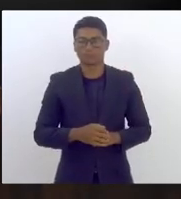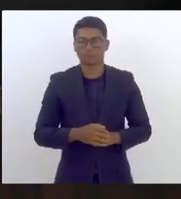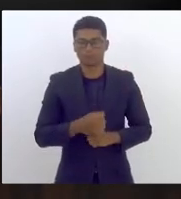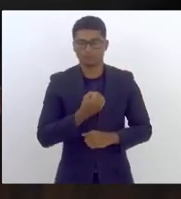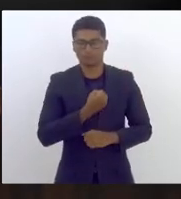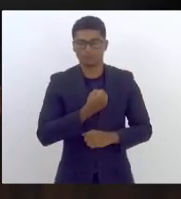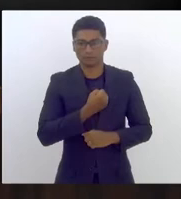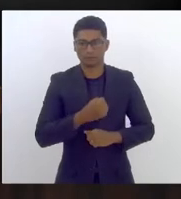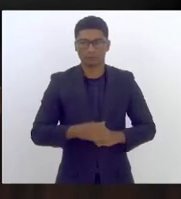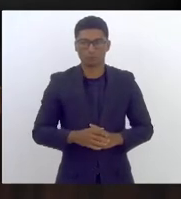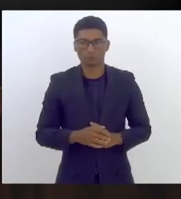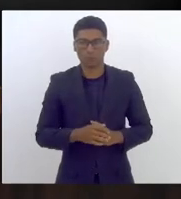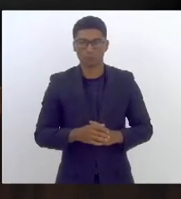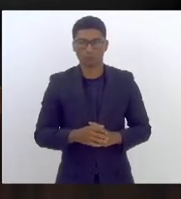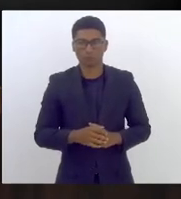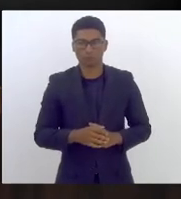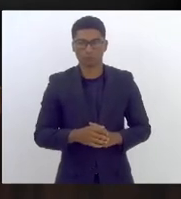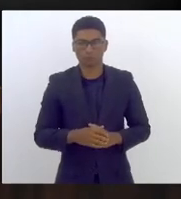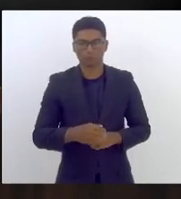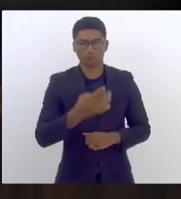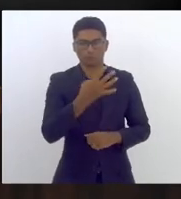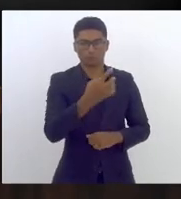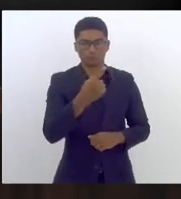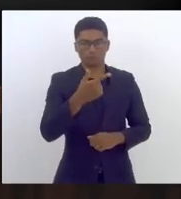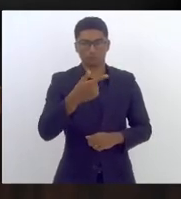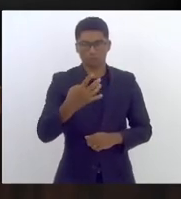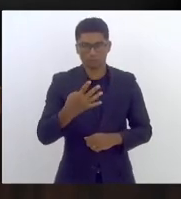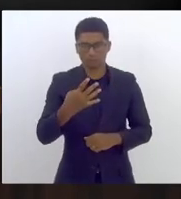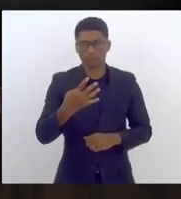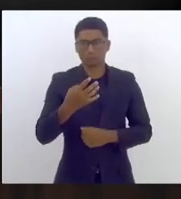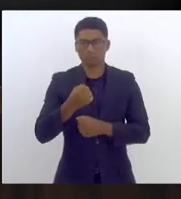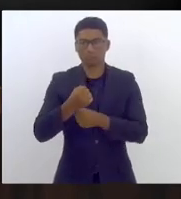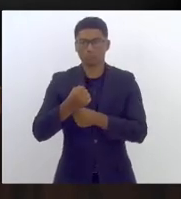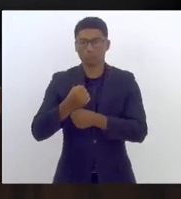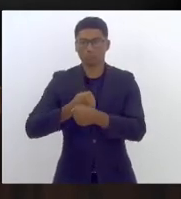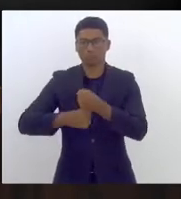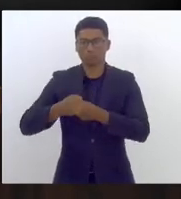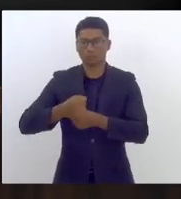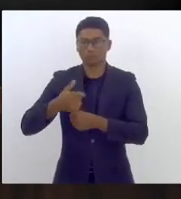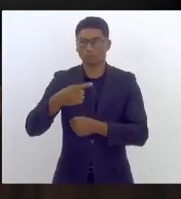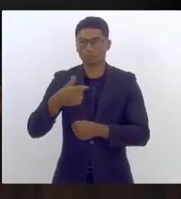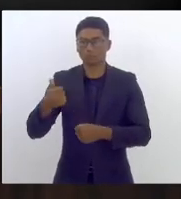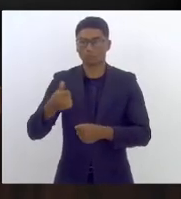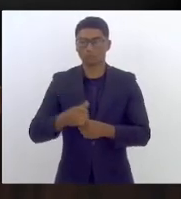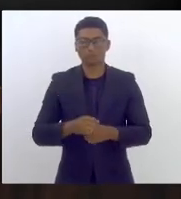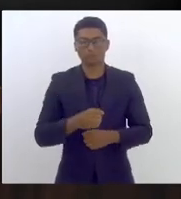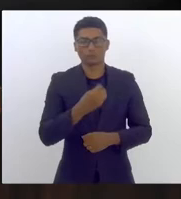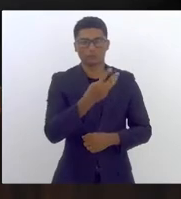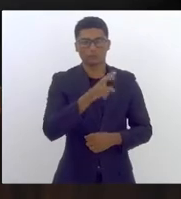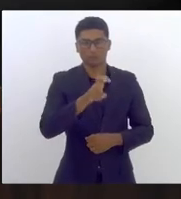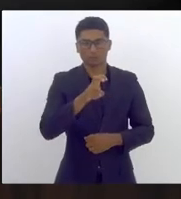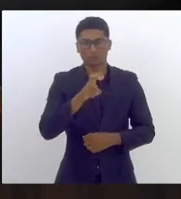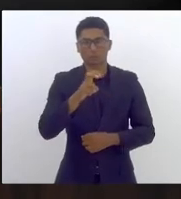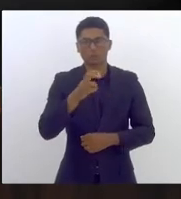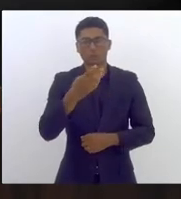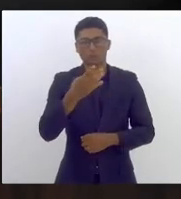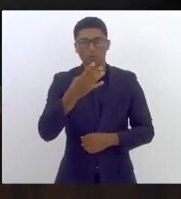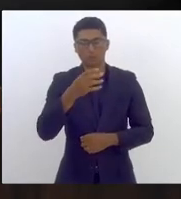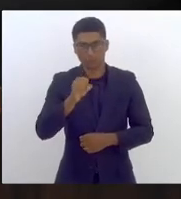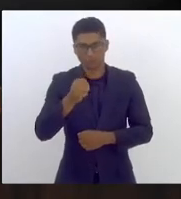projeto número 41 24 de 21 35 48 de 21